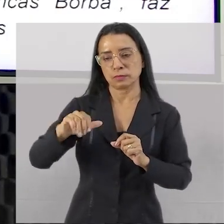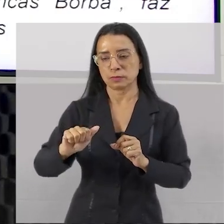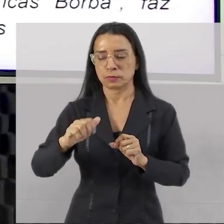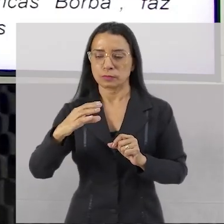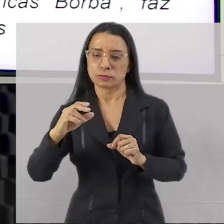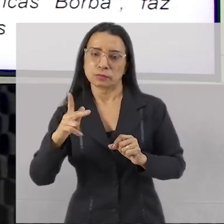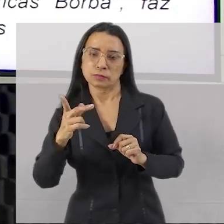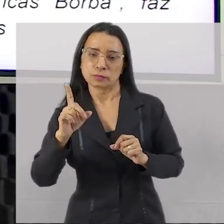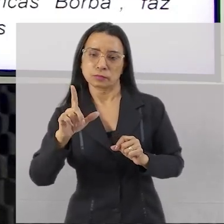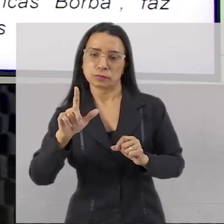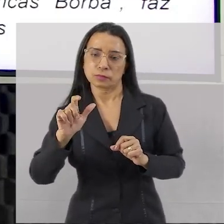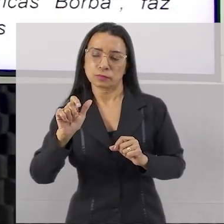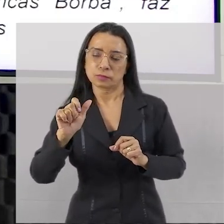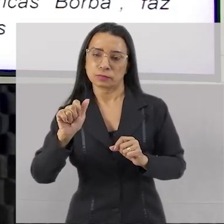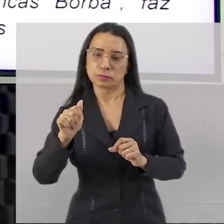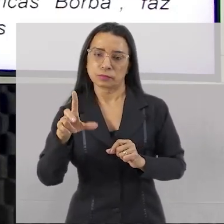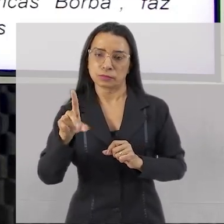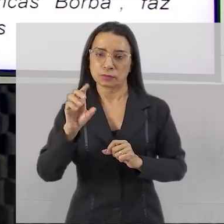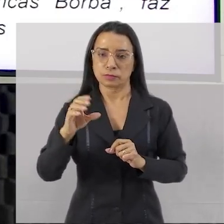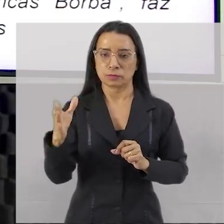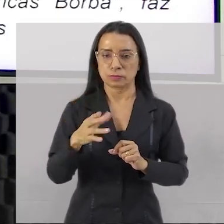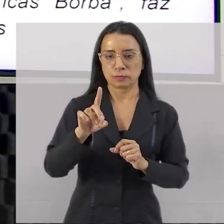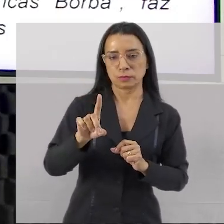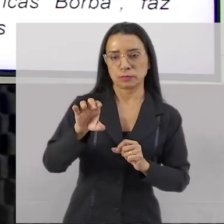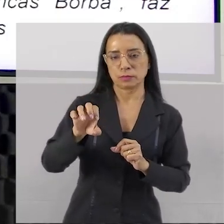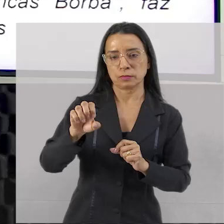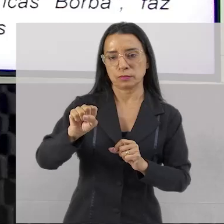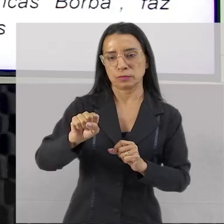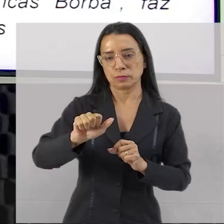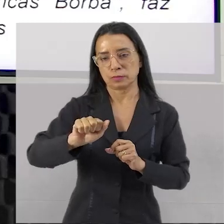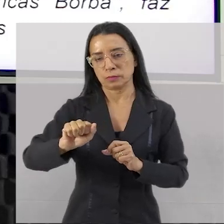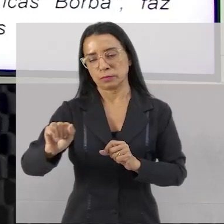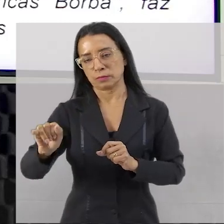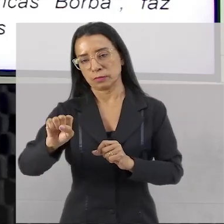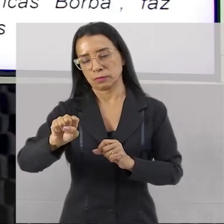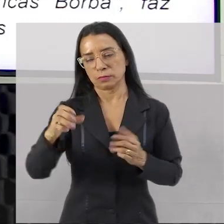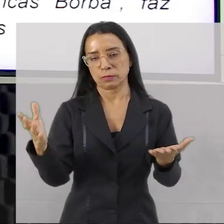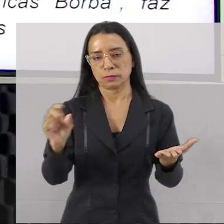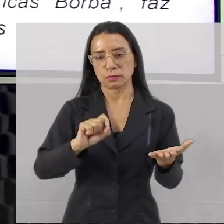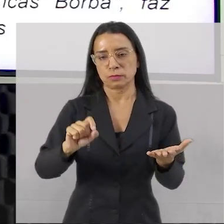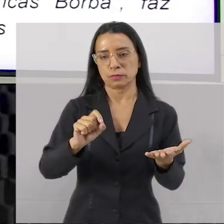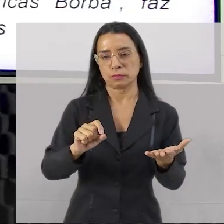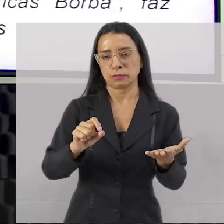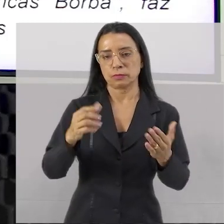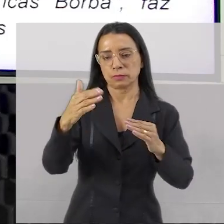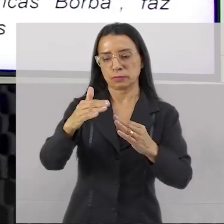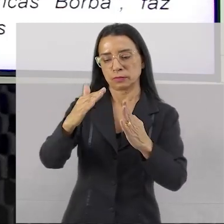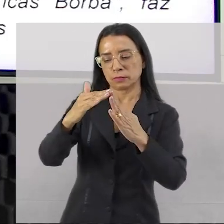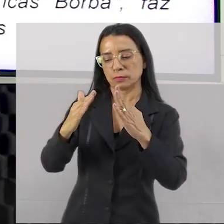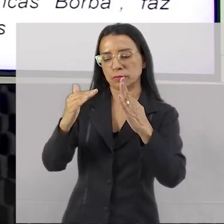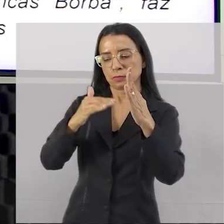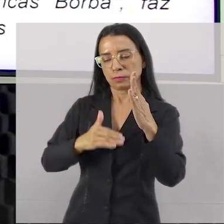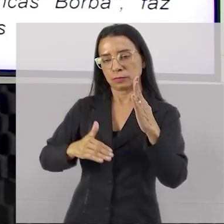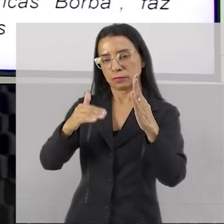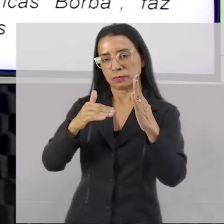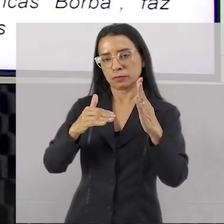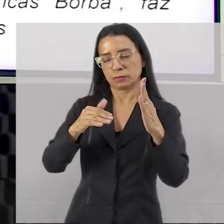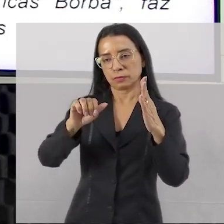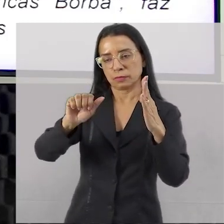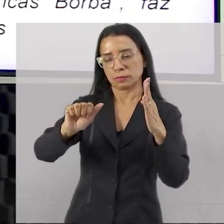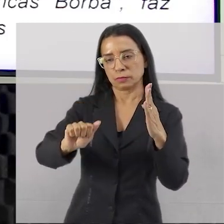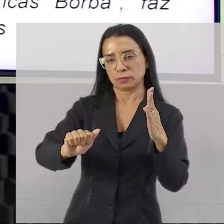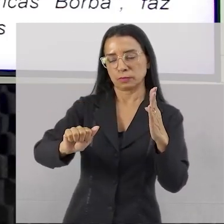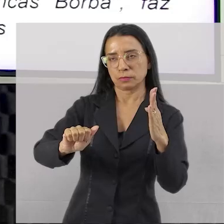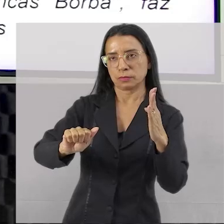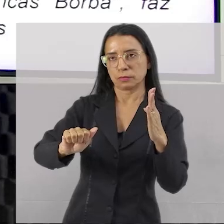Machadão, galera? Machado de Assis, tá? O cara por trás da Academia Brasileira de Letras.